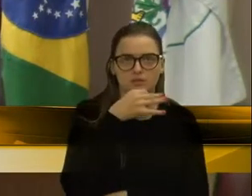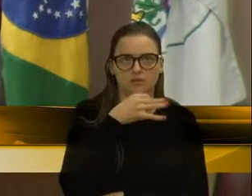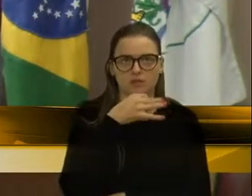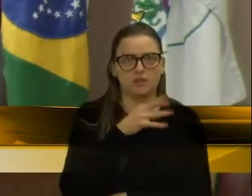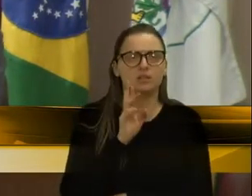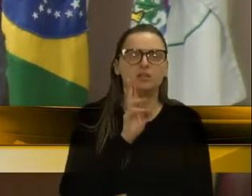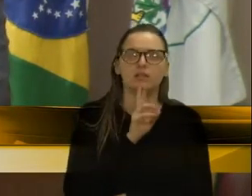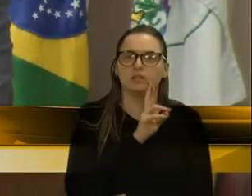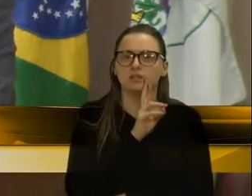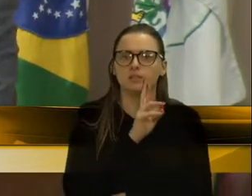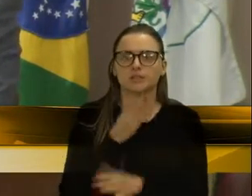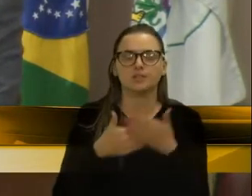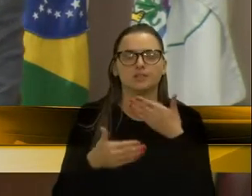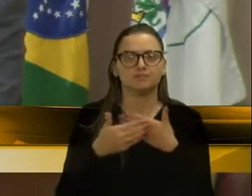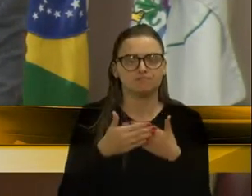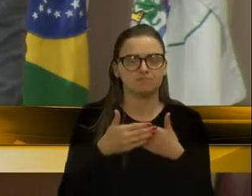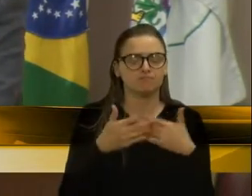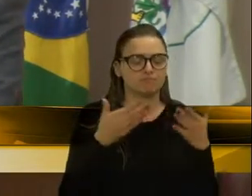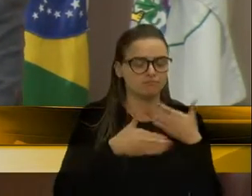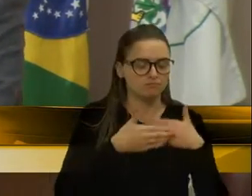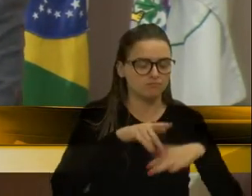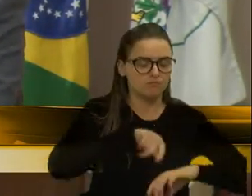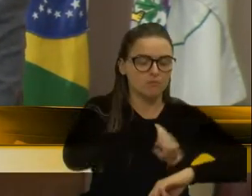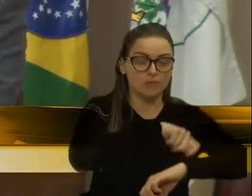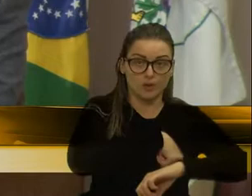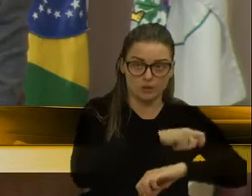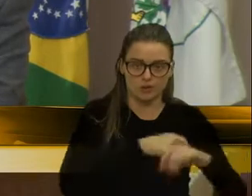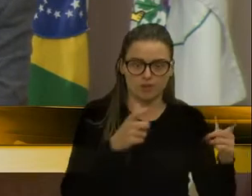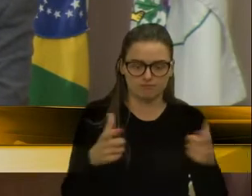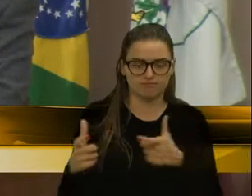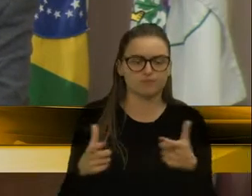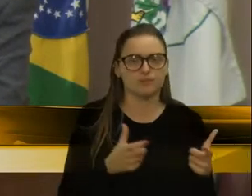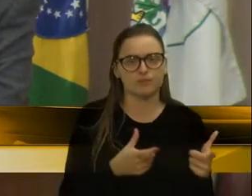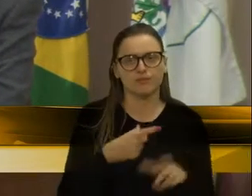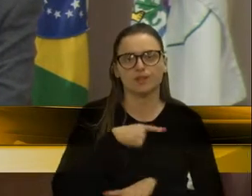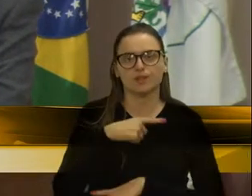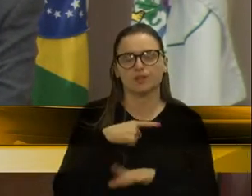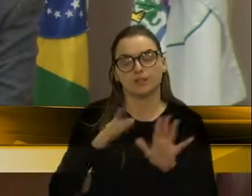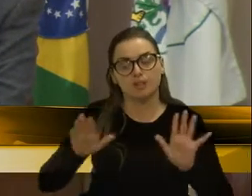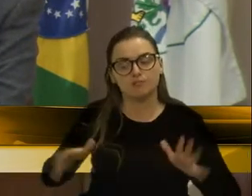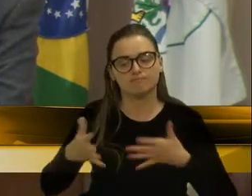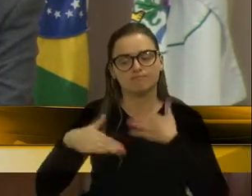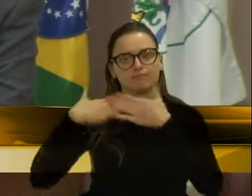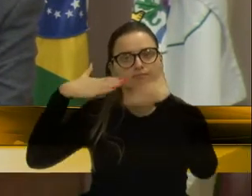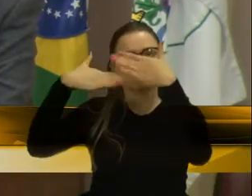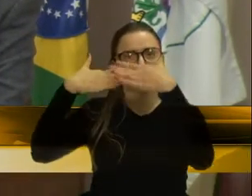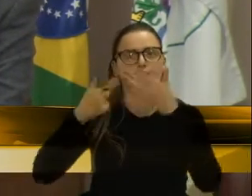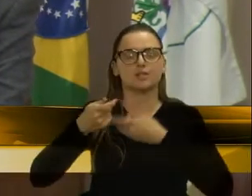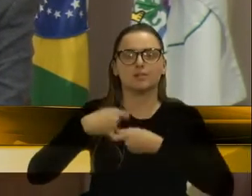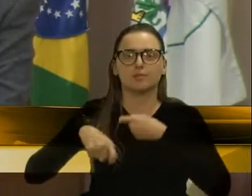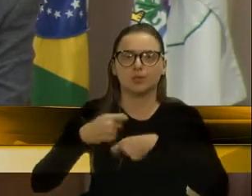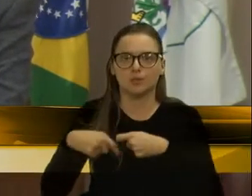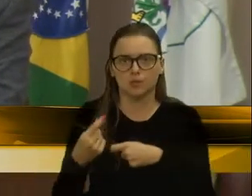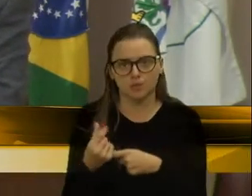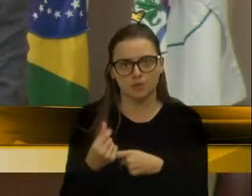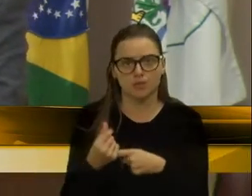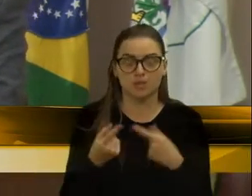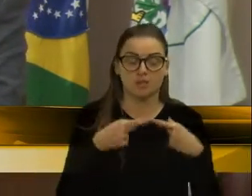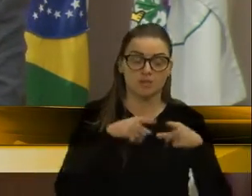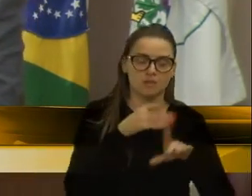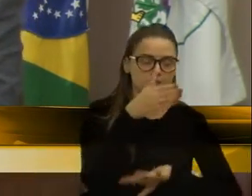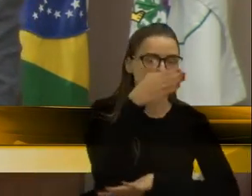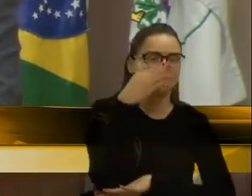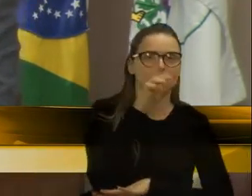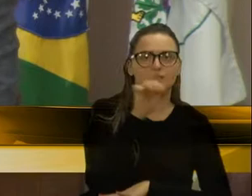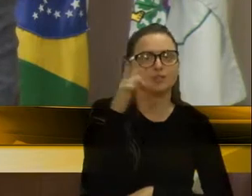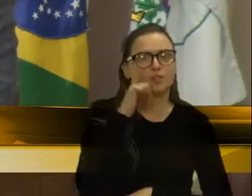e todo este setor gastronômico poderia ter uma alavancada econômica e que os nossos hotéis não